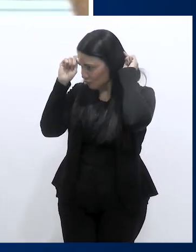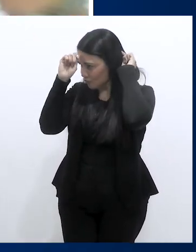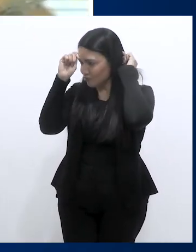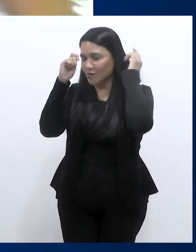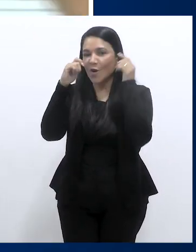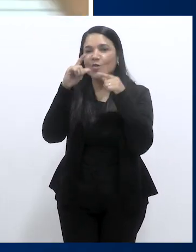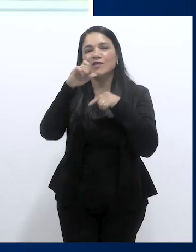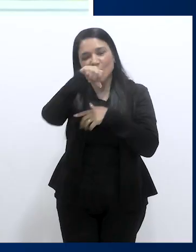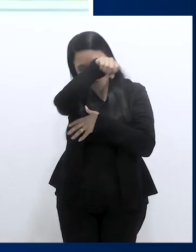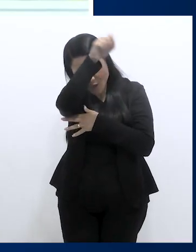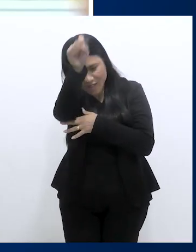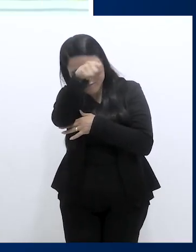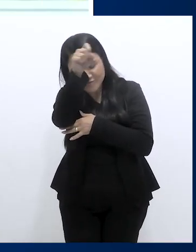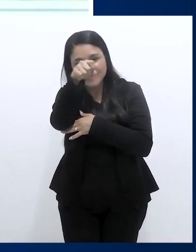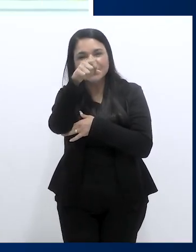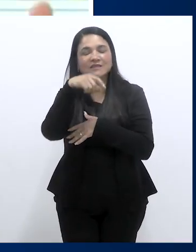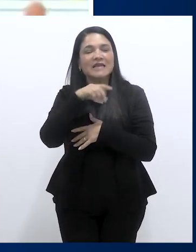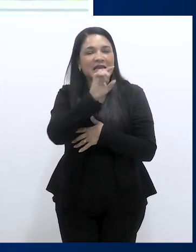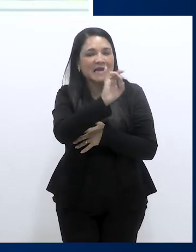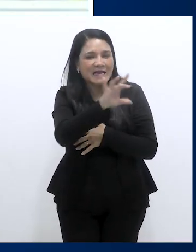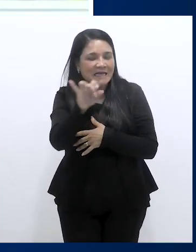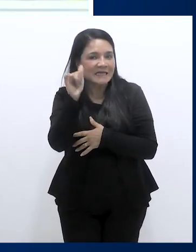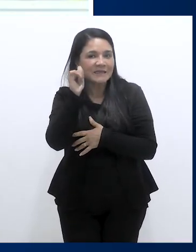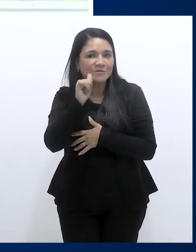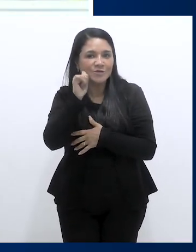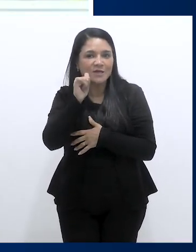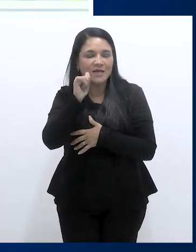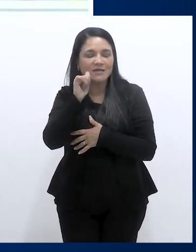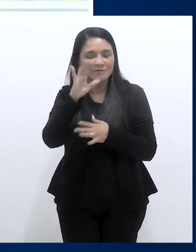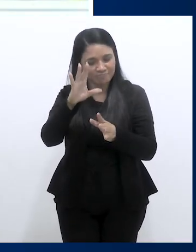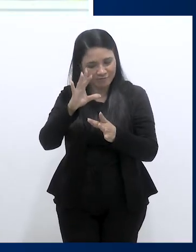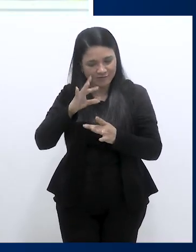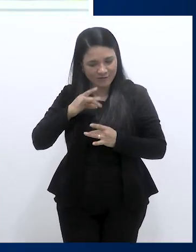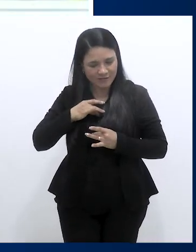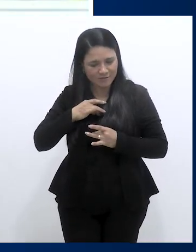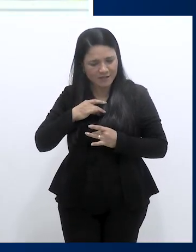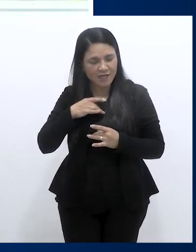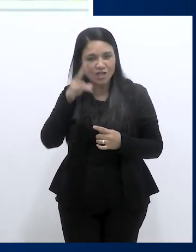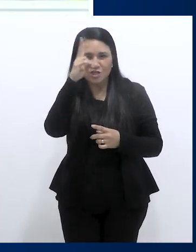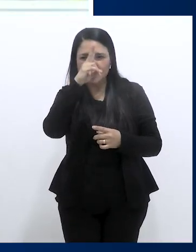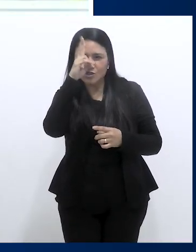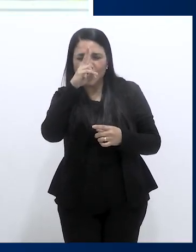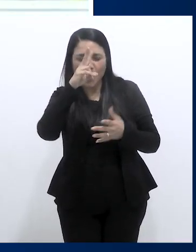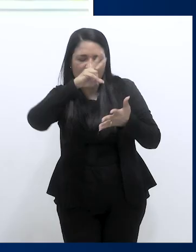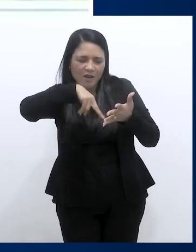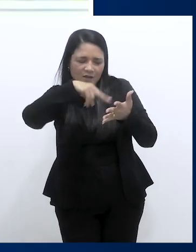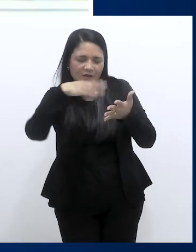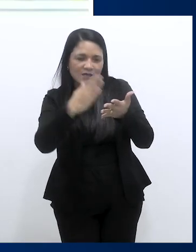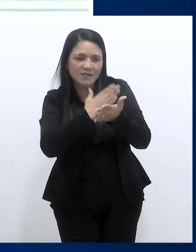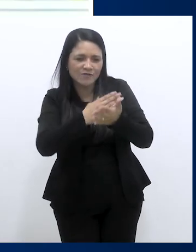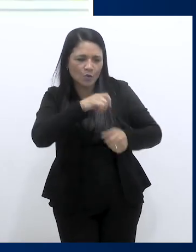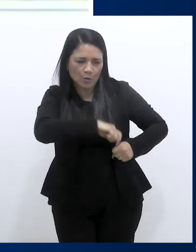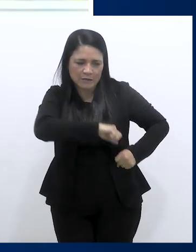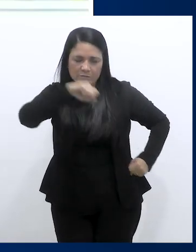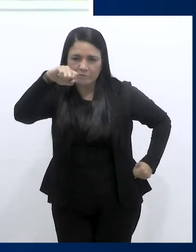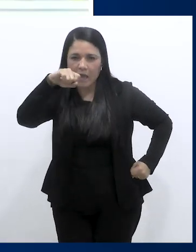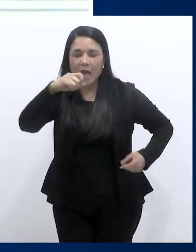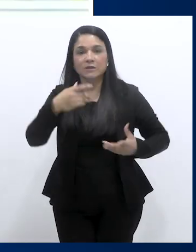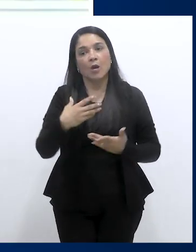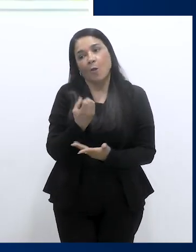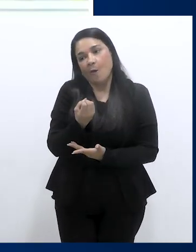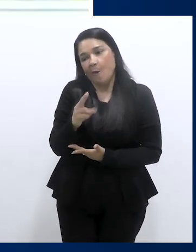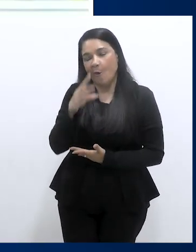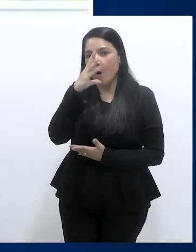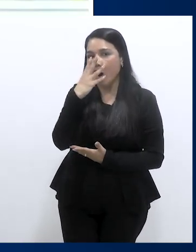o elefante ali. Quer dizer, cada uma vai se inspirar no livro para se vestir, levar, né, uma espada de Pequeno Príncipe, ou